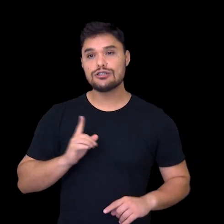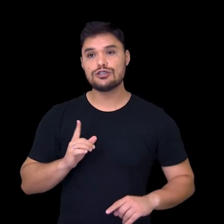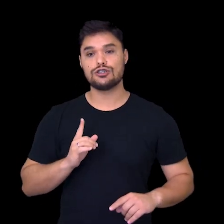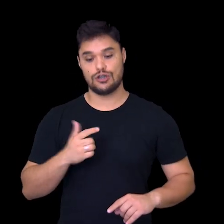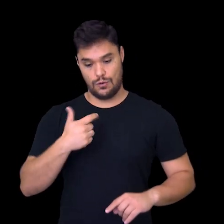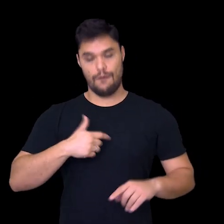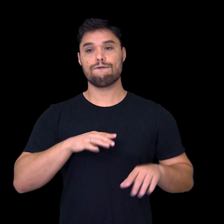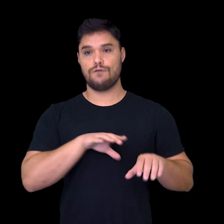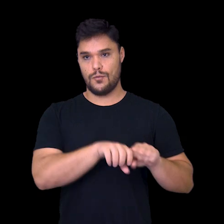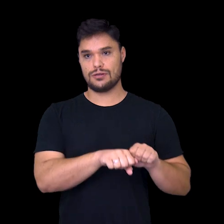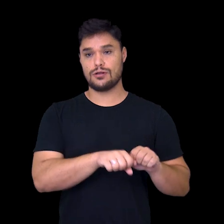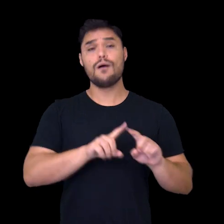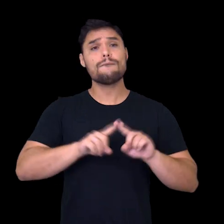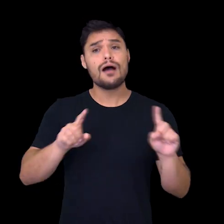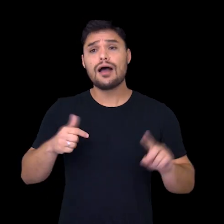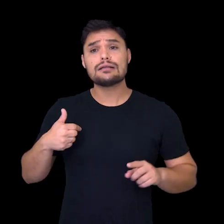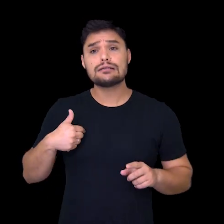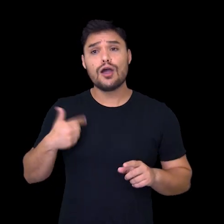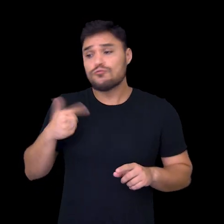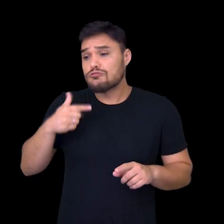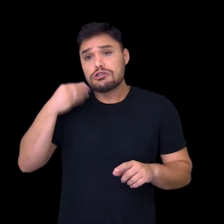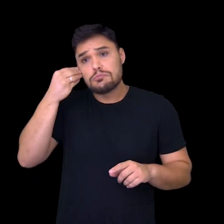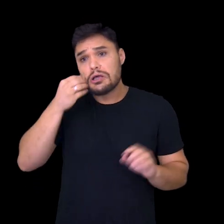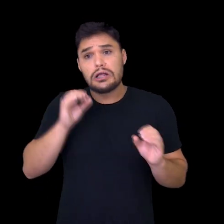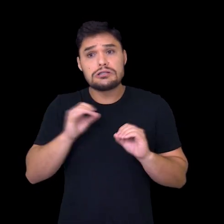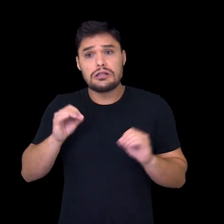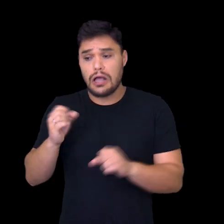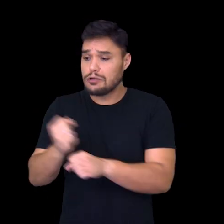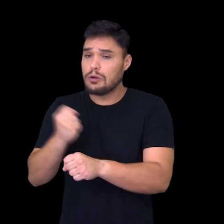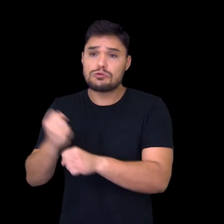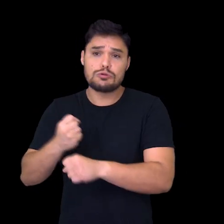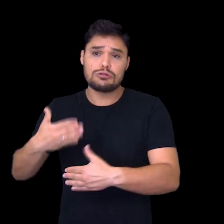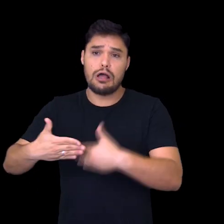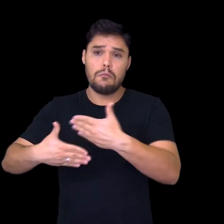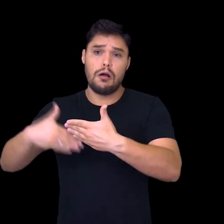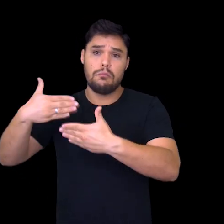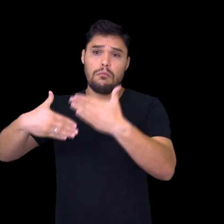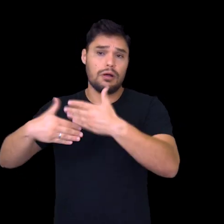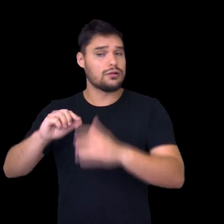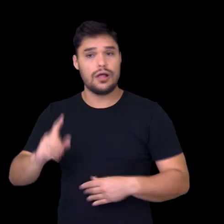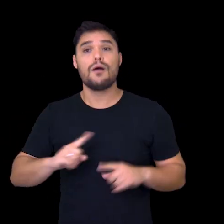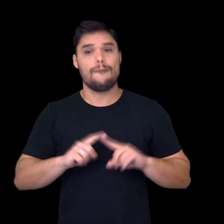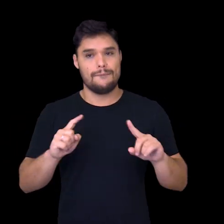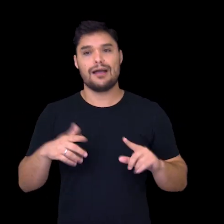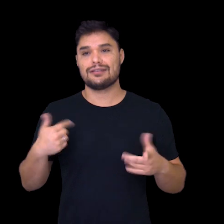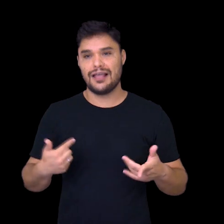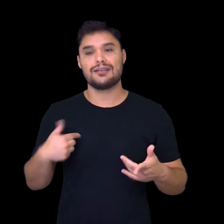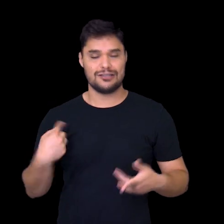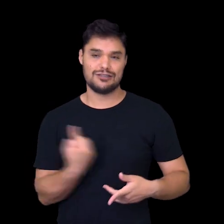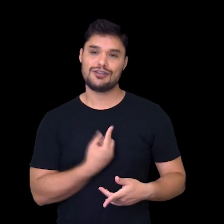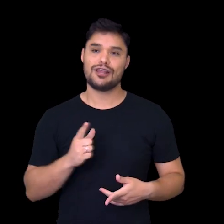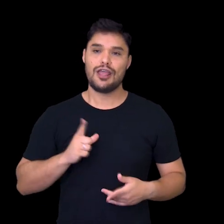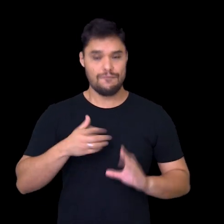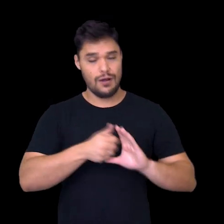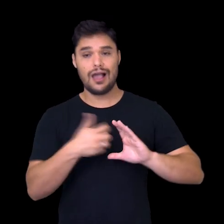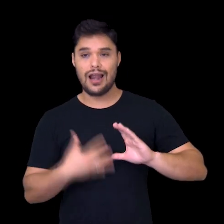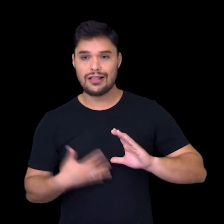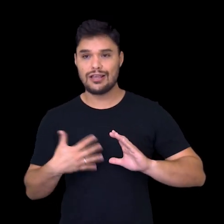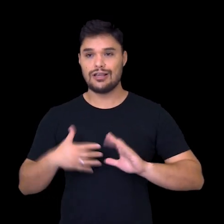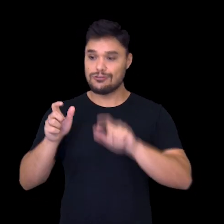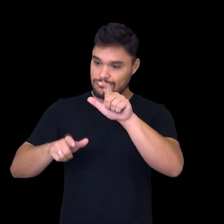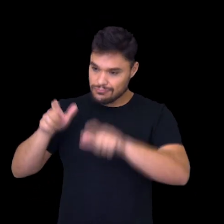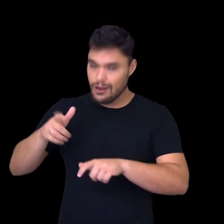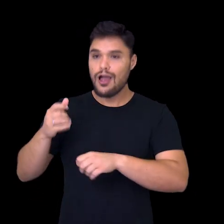porque eu tinha ali uma qualificação. Mas eu não tinha nenhuma experiência na construção civil. Então, isso faz com que a gente tenha